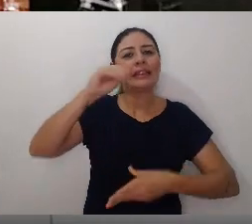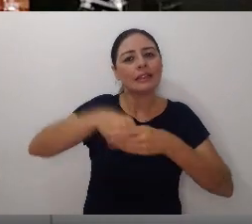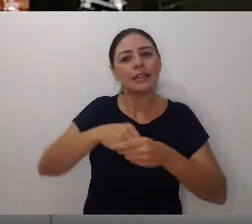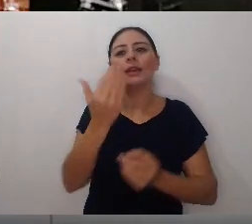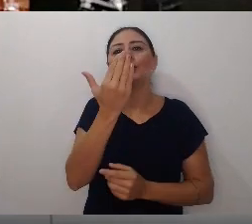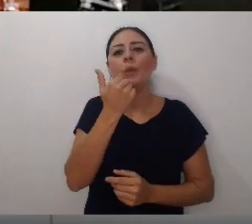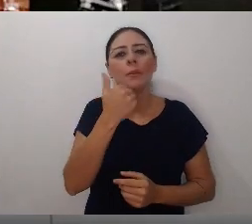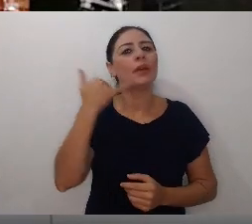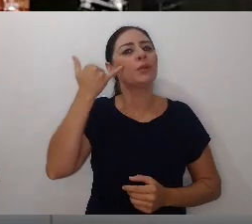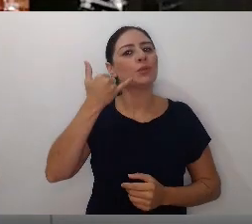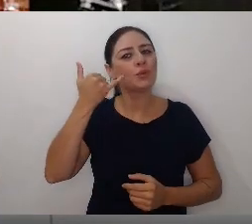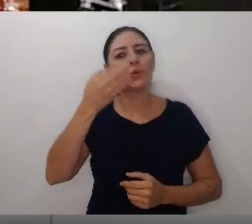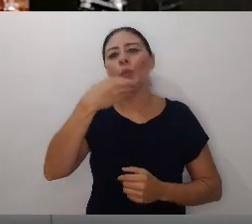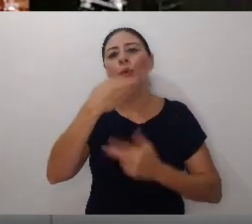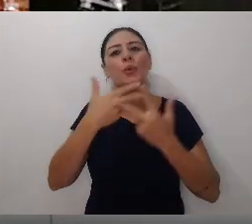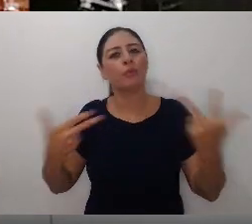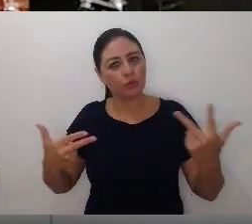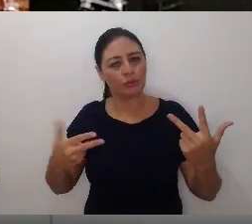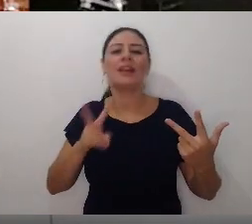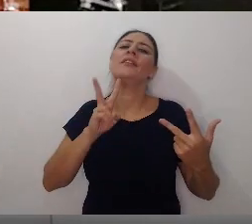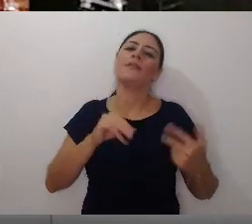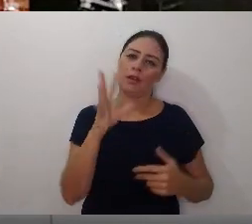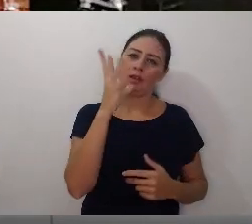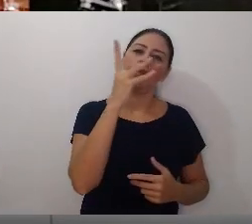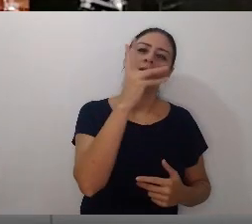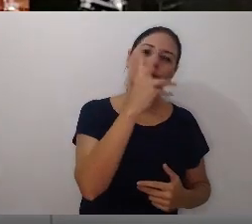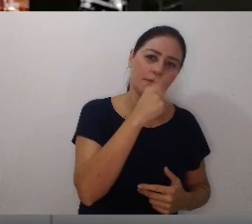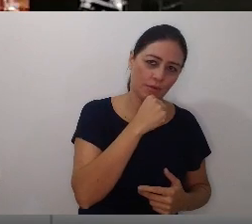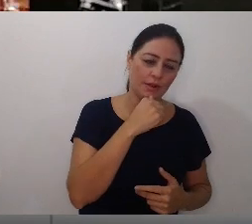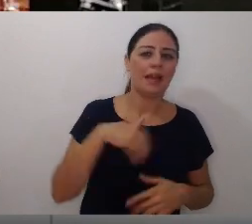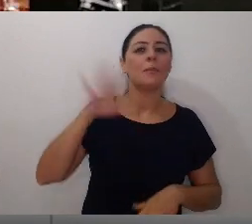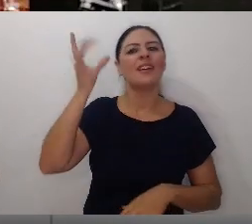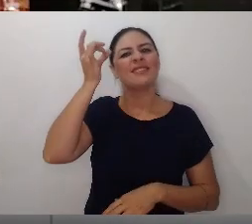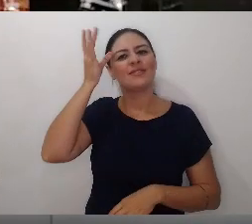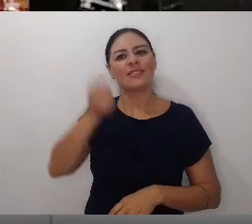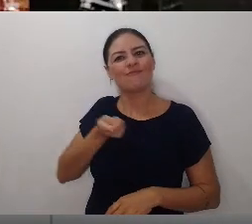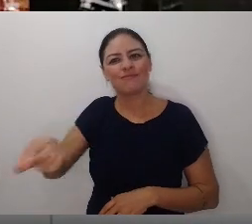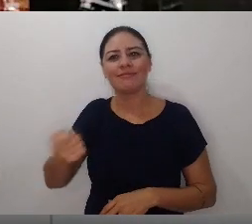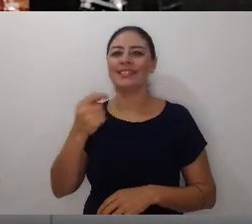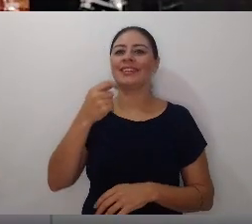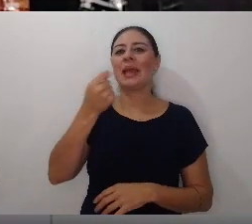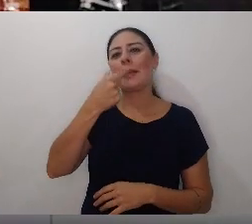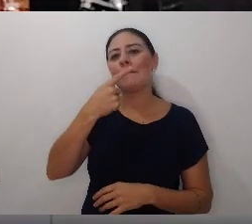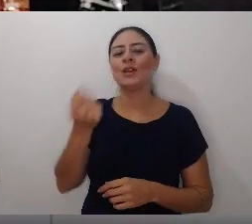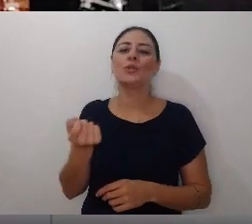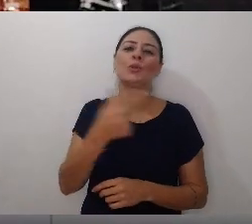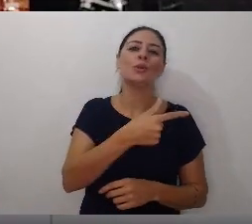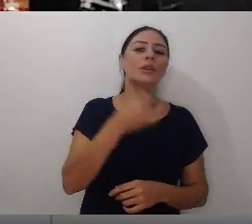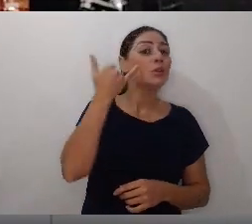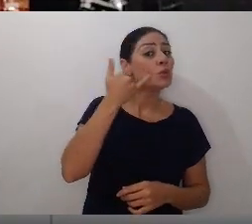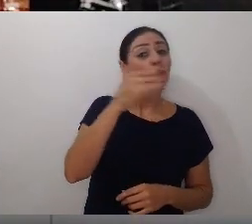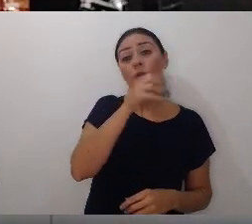permanente que você está dando para a imunidade do teu filho é você oferecer as vitaminas em alimentos, em sucos, em frutas.